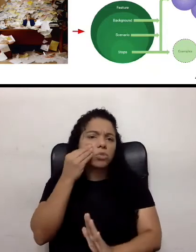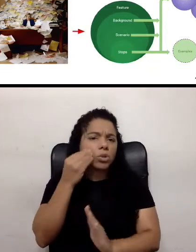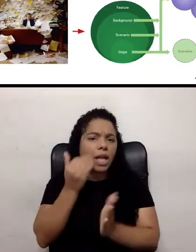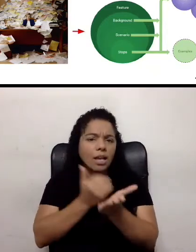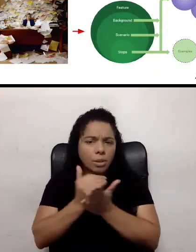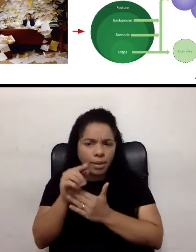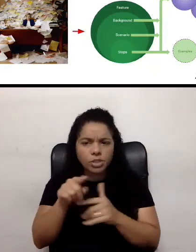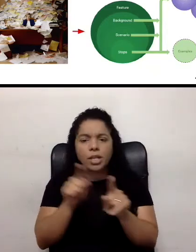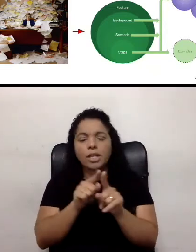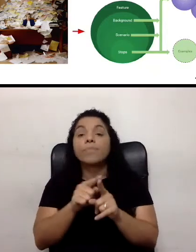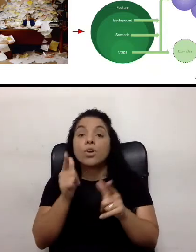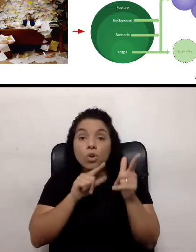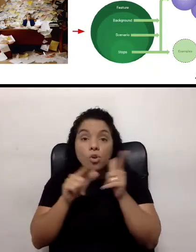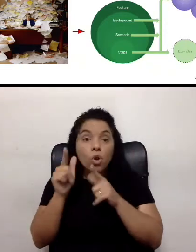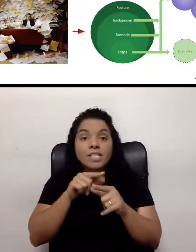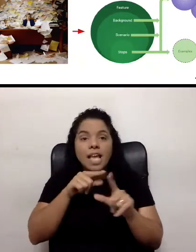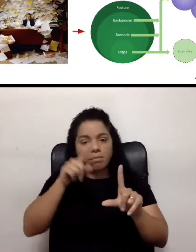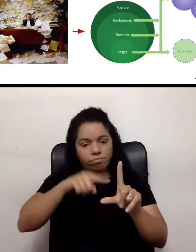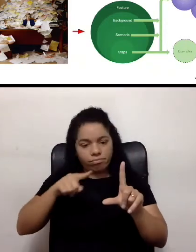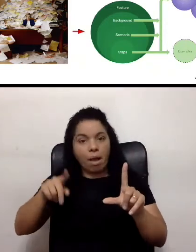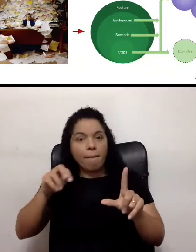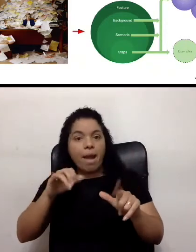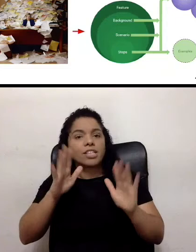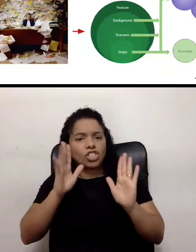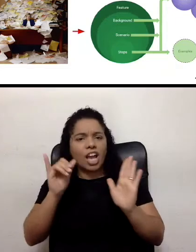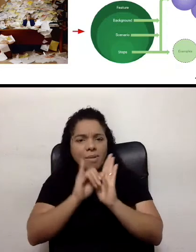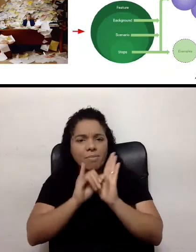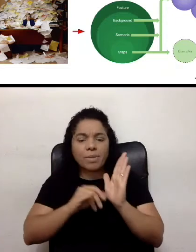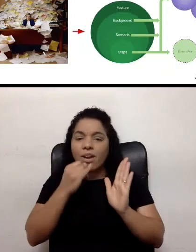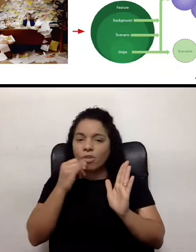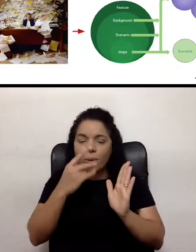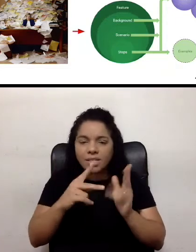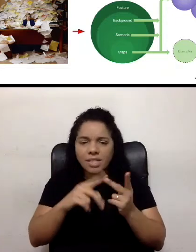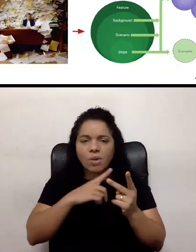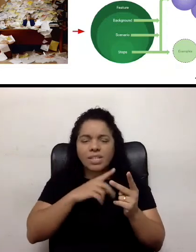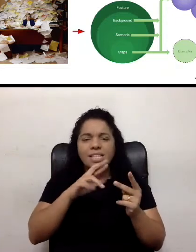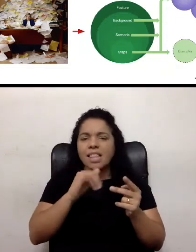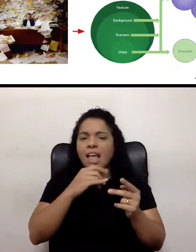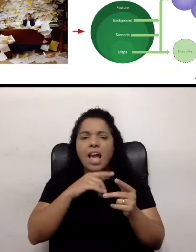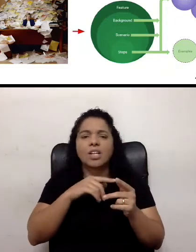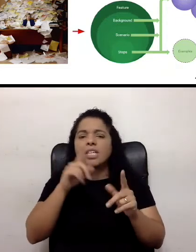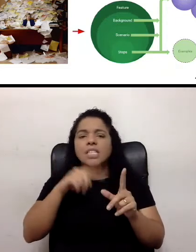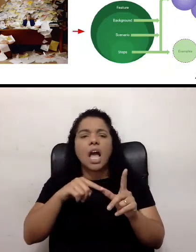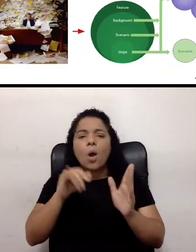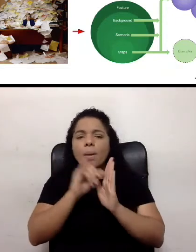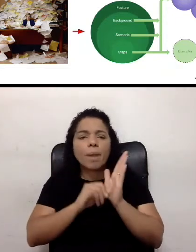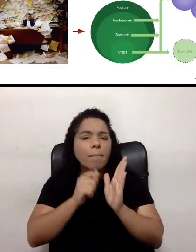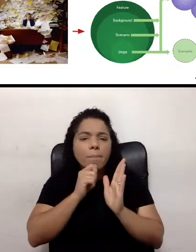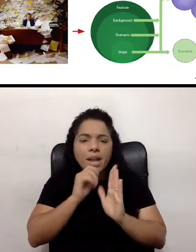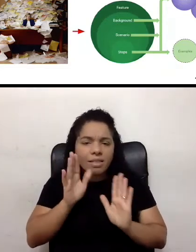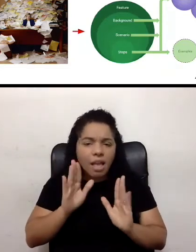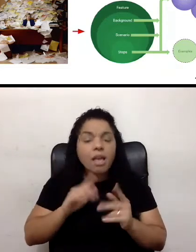daquilo. Você consegue métricas, olha, eu já implementei a automação desse cenário, não implementei a automação desse cenário.